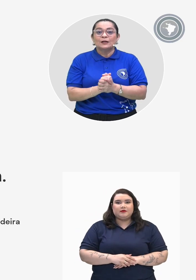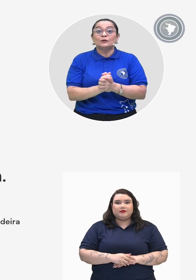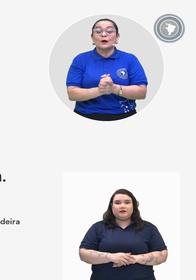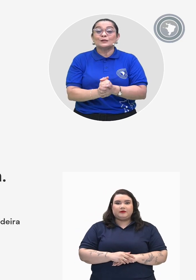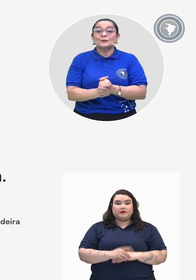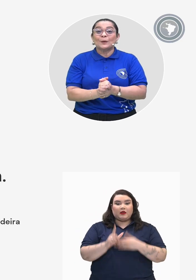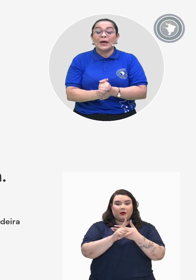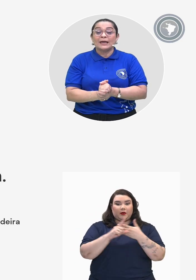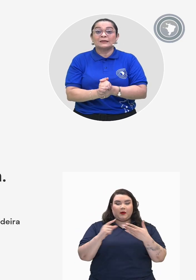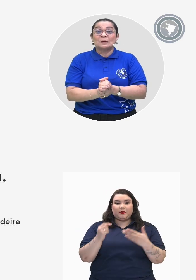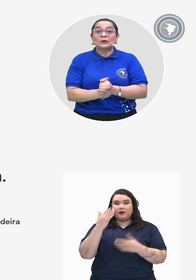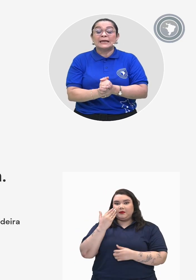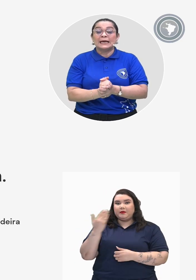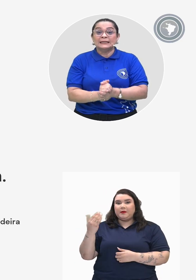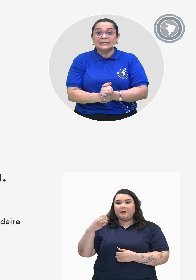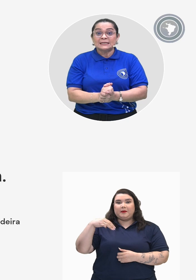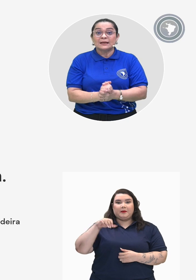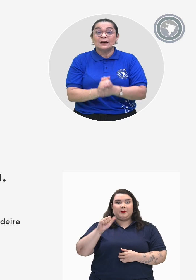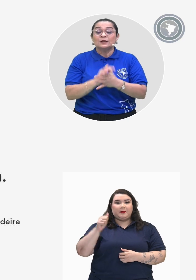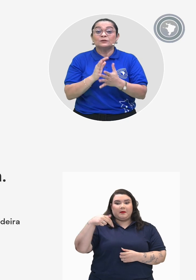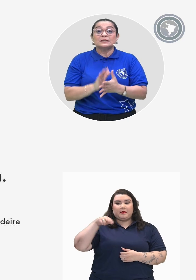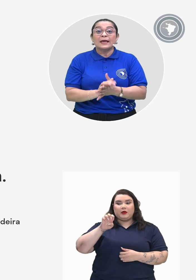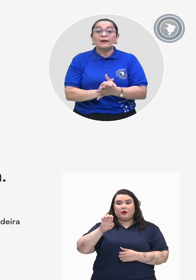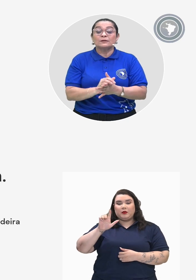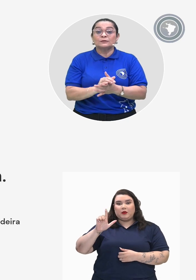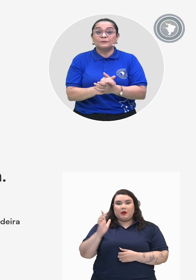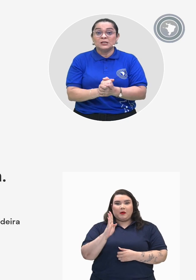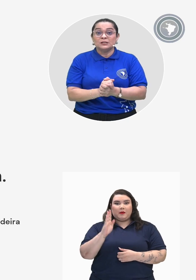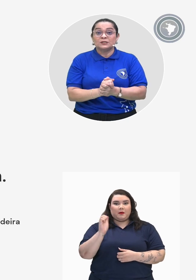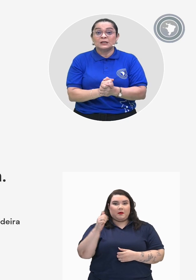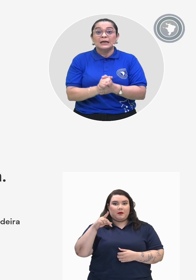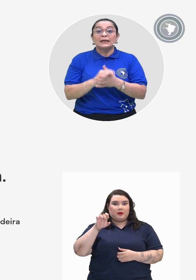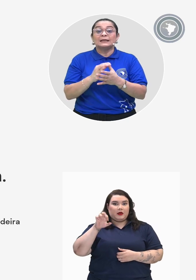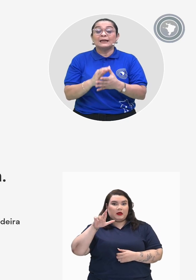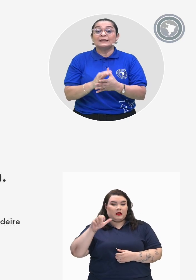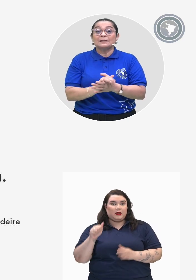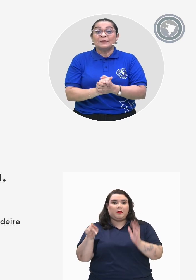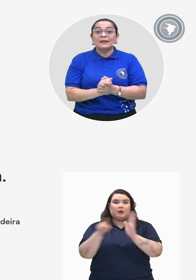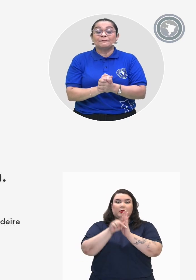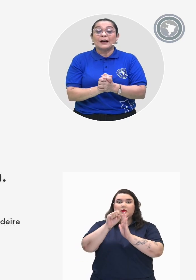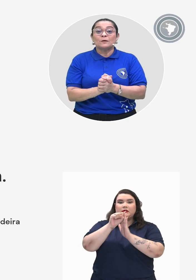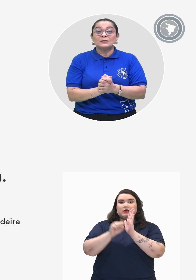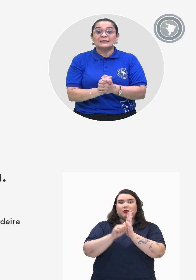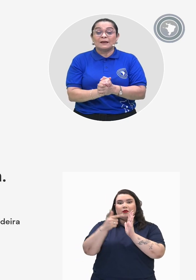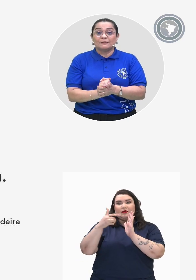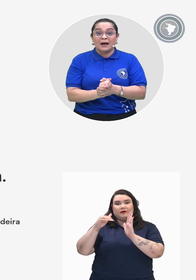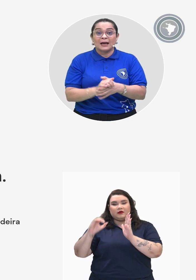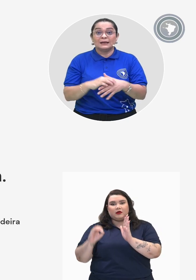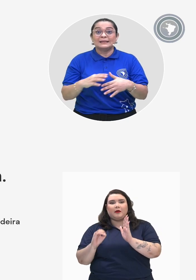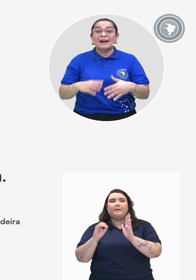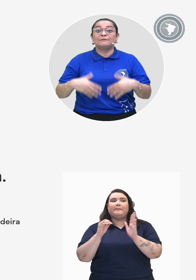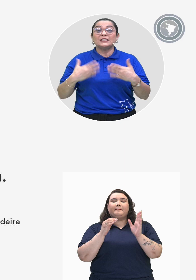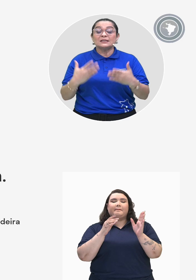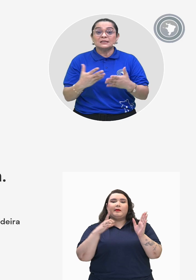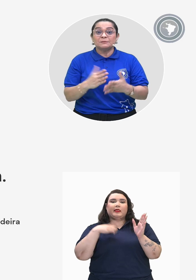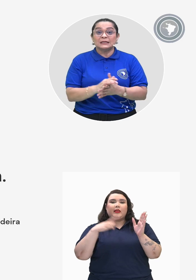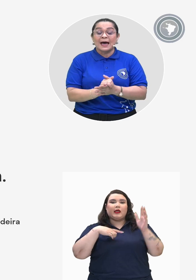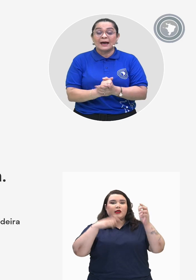Bandeira, nosso poeta modernista do século XX, que ele também vai observar e